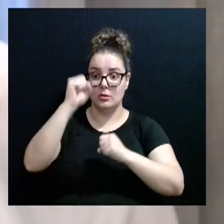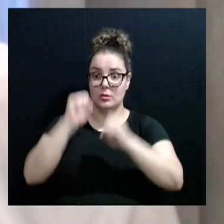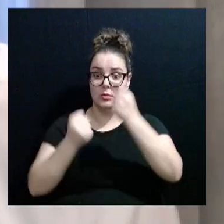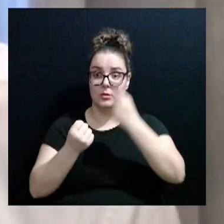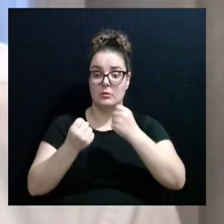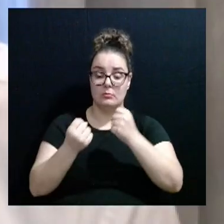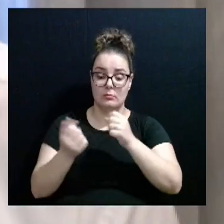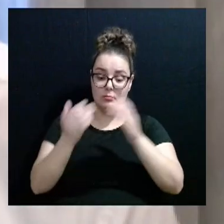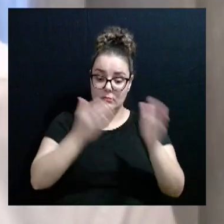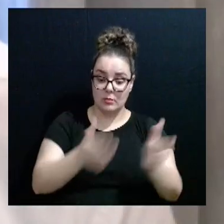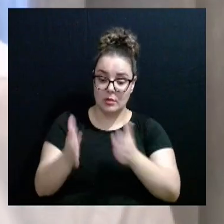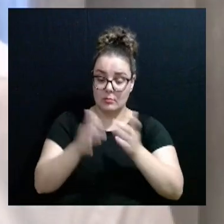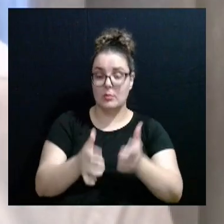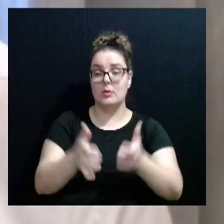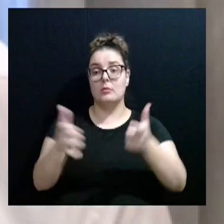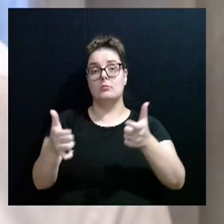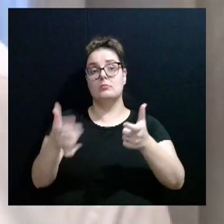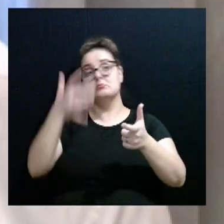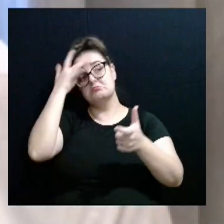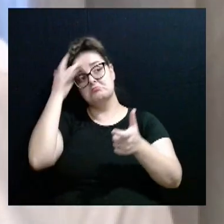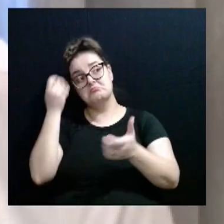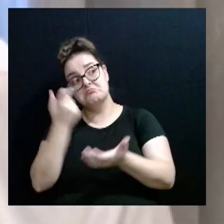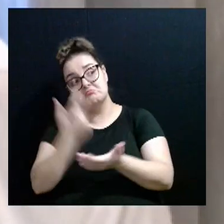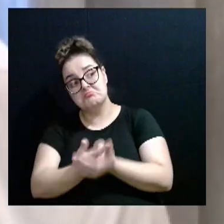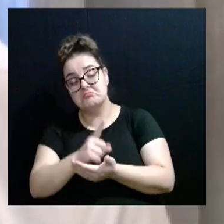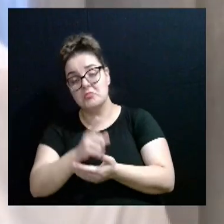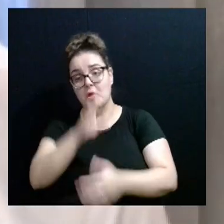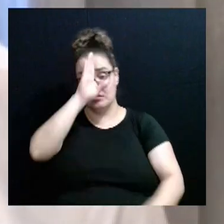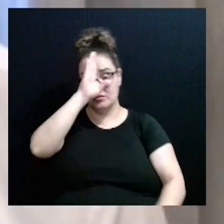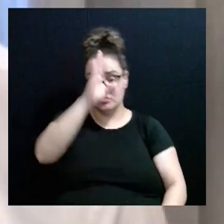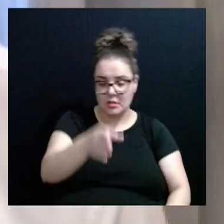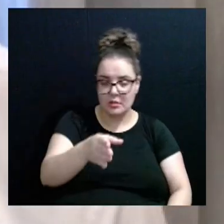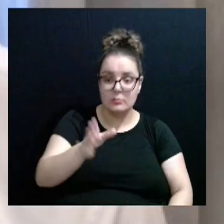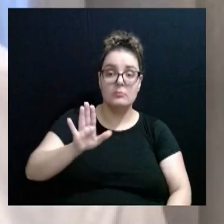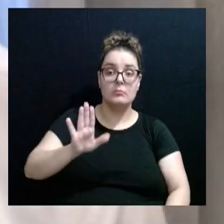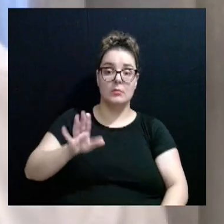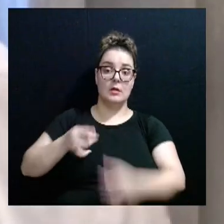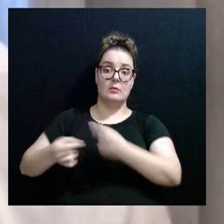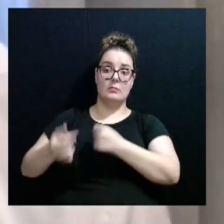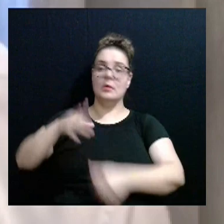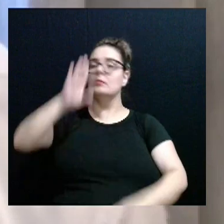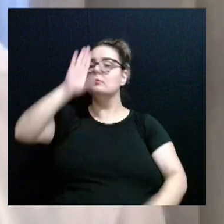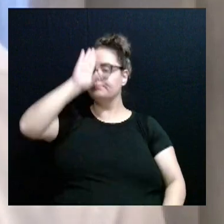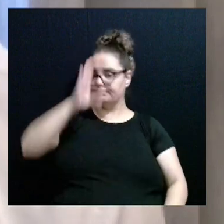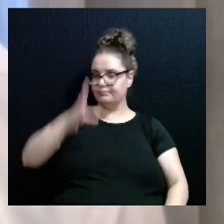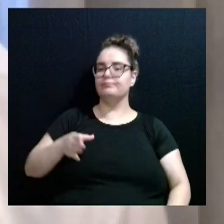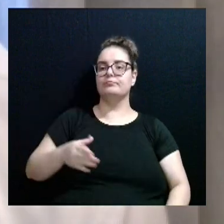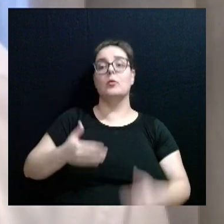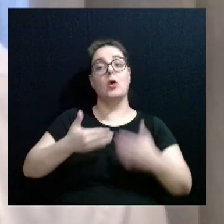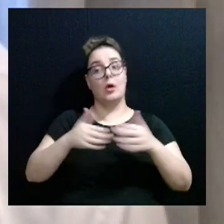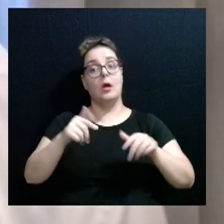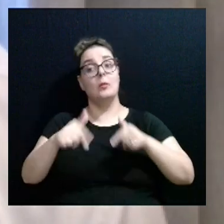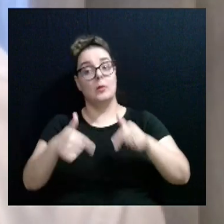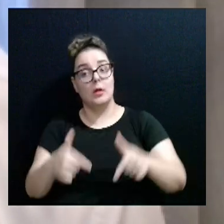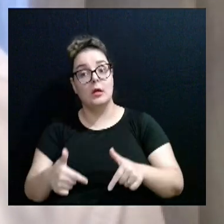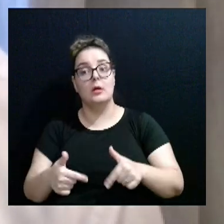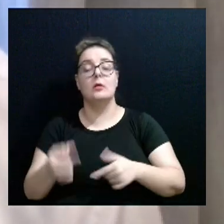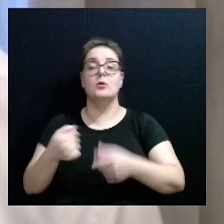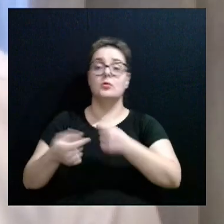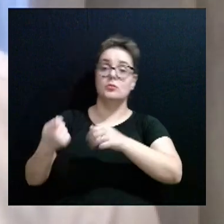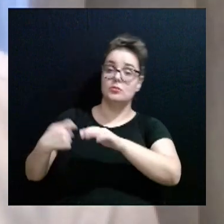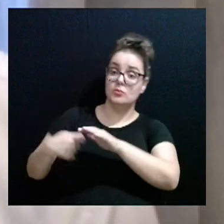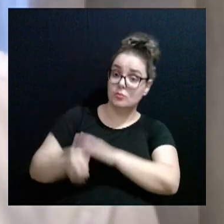para o consumidor não seja um impacto direto, mas para a economia vai ser, porque vai gerar emprego, vai gerar investimento e tudo mais,